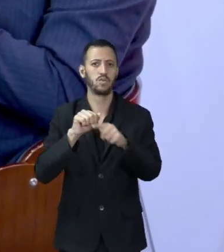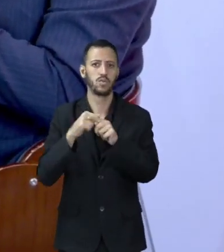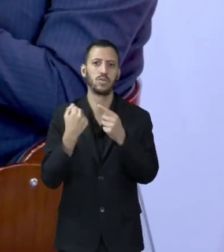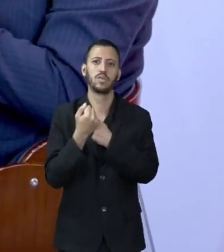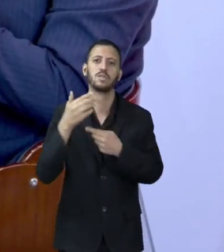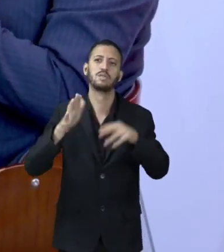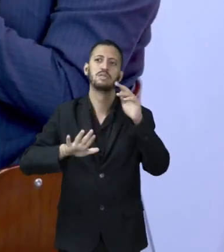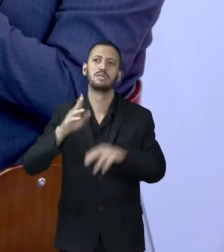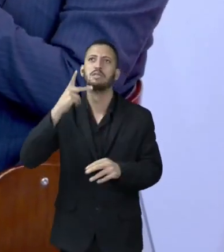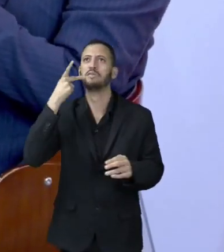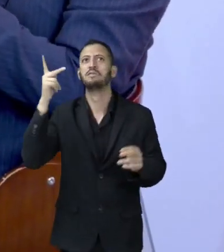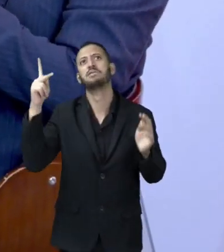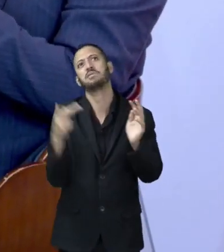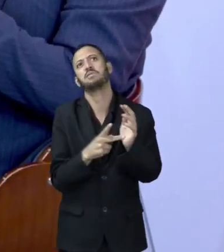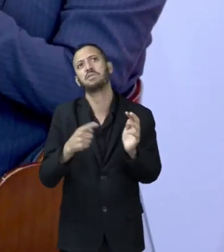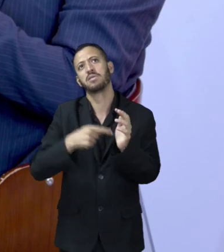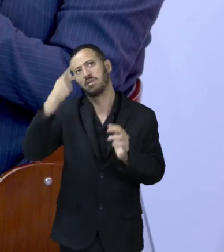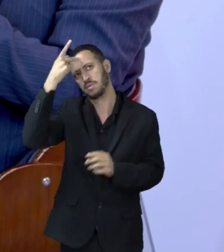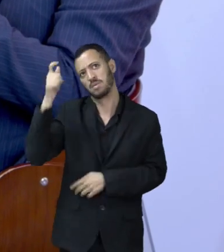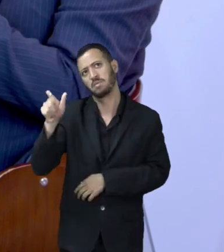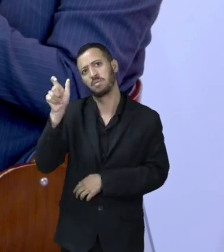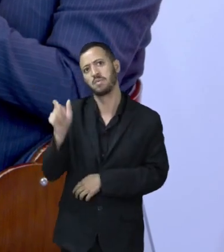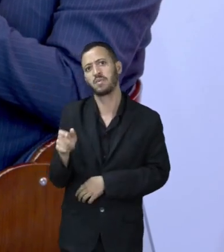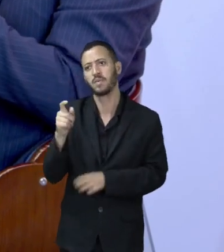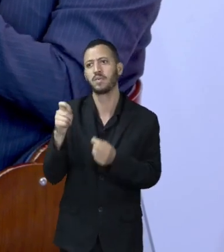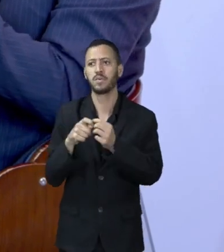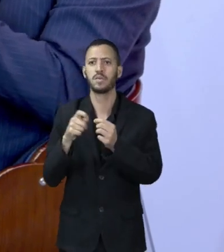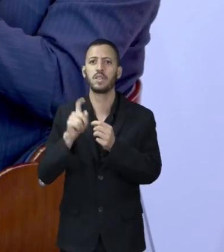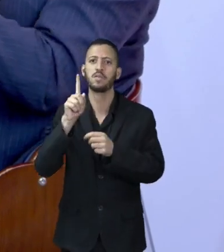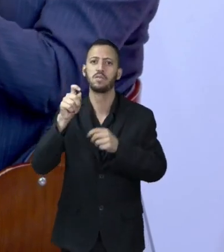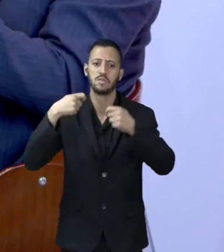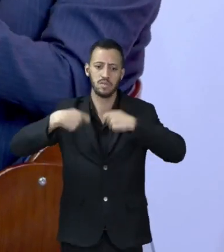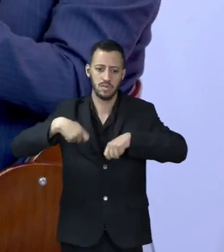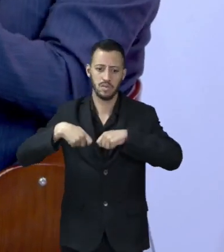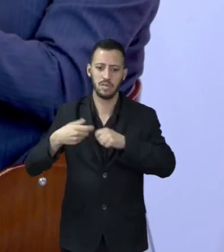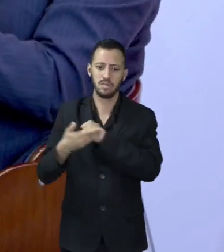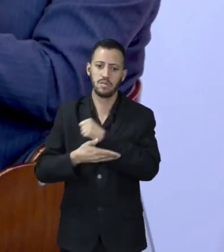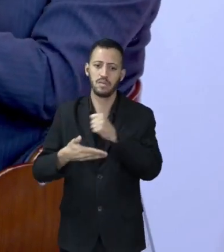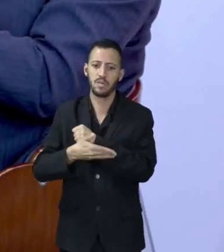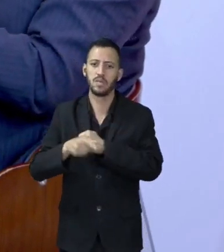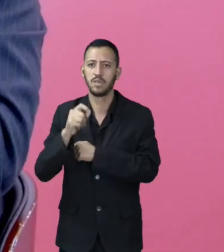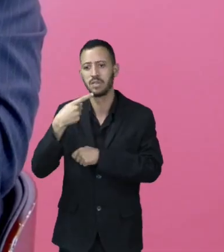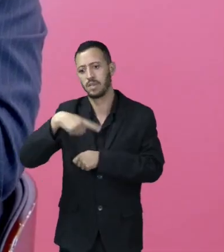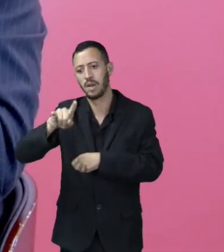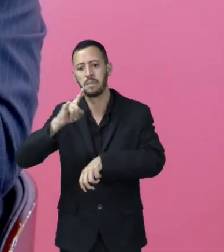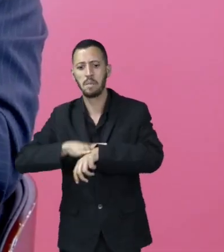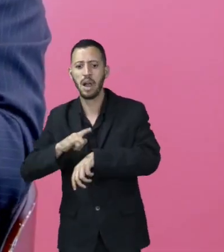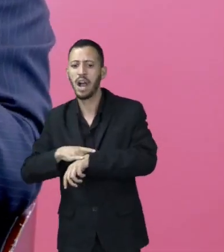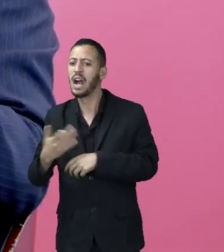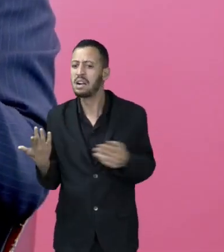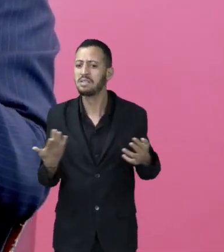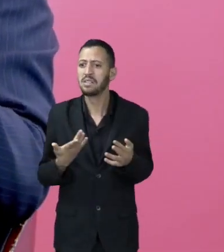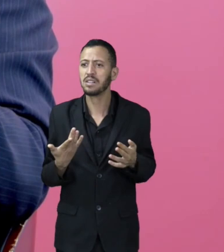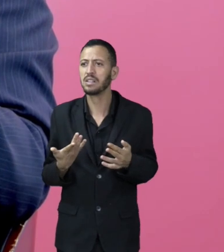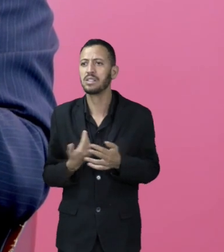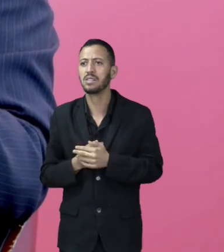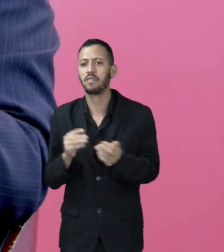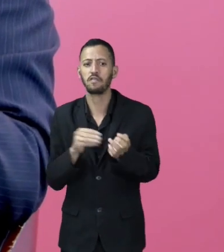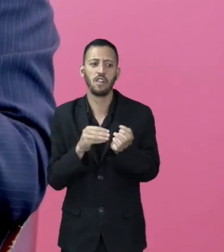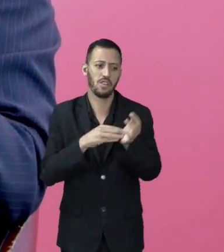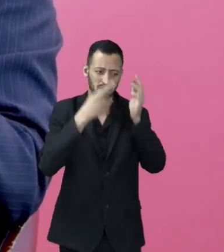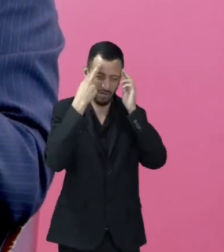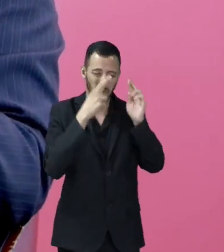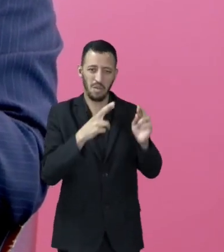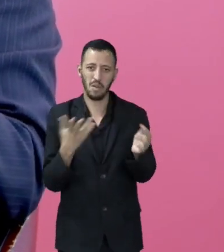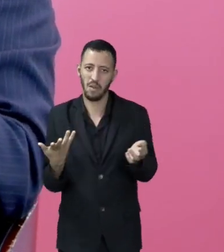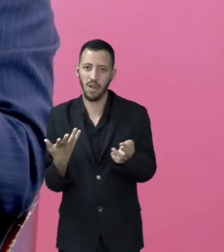às vezes até o fato da pessoa fazer uma necessidade básica, que aí é o banheiro, também pode ser desrespeitada,